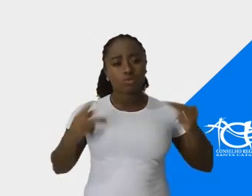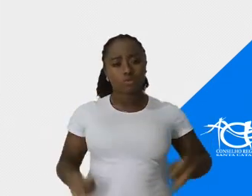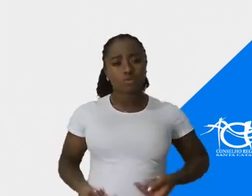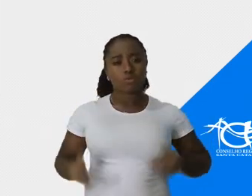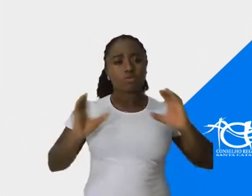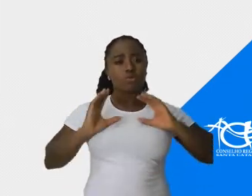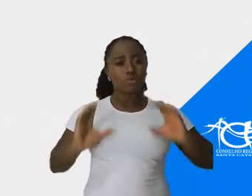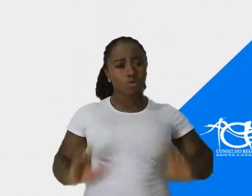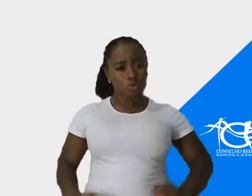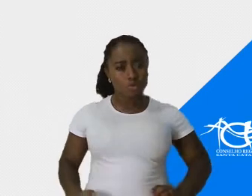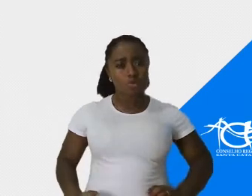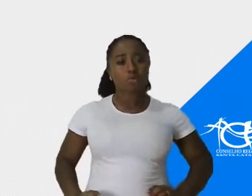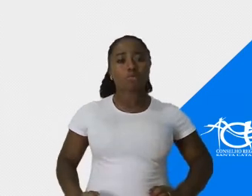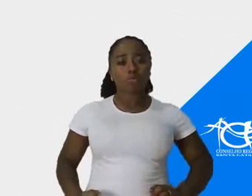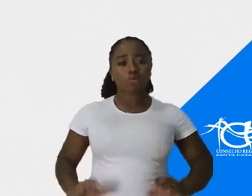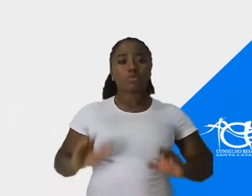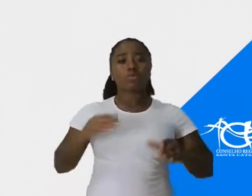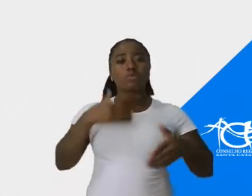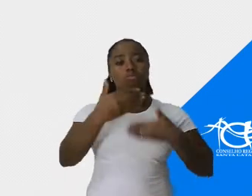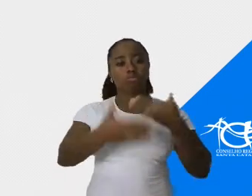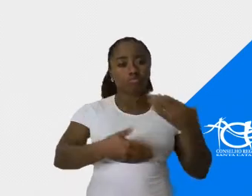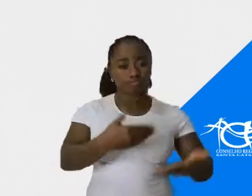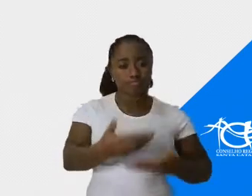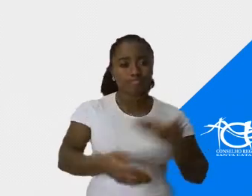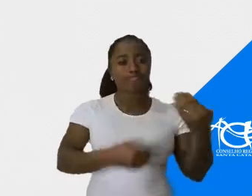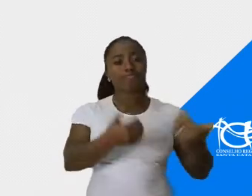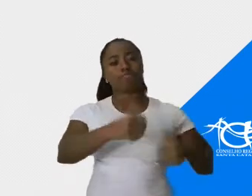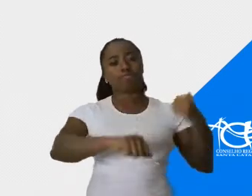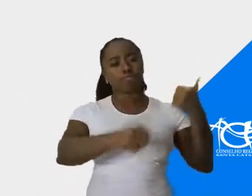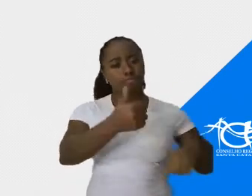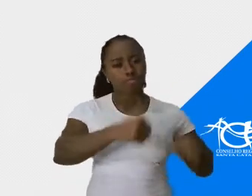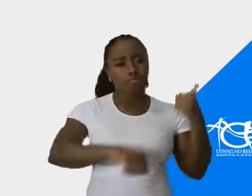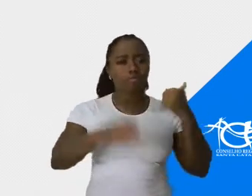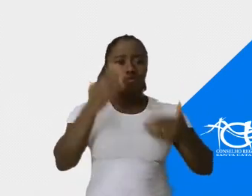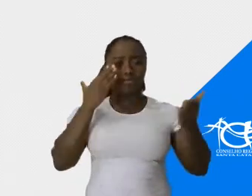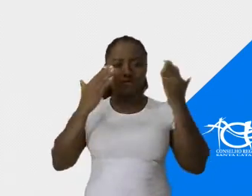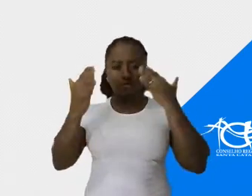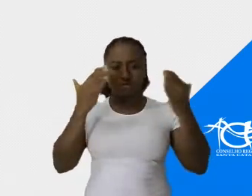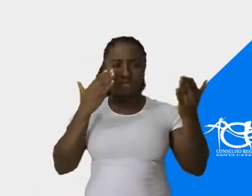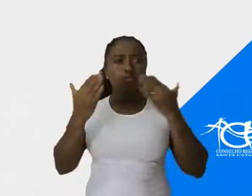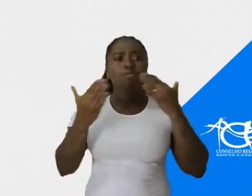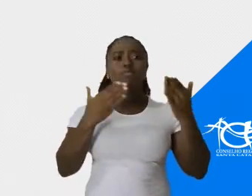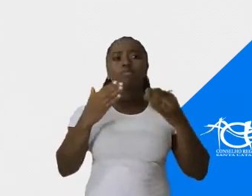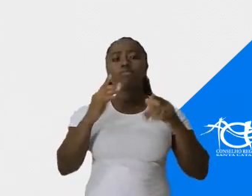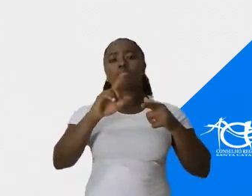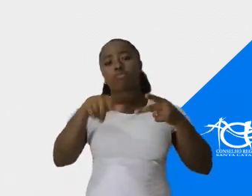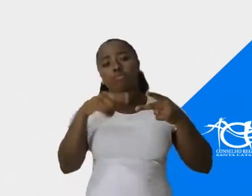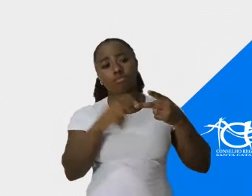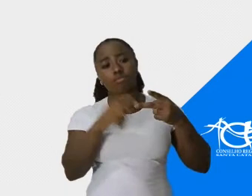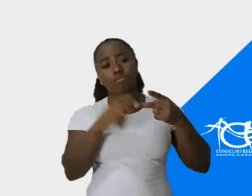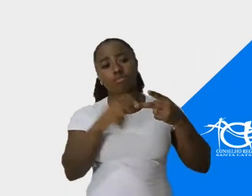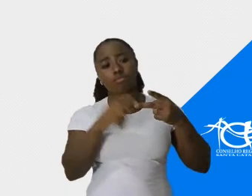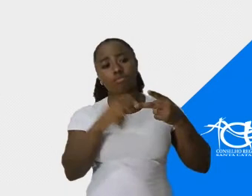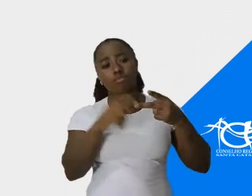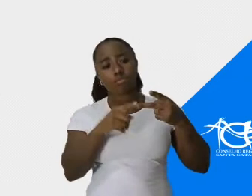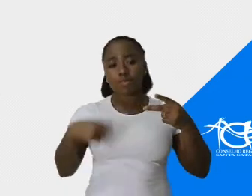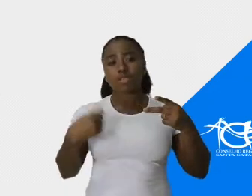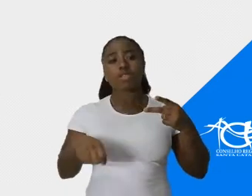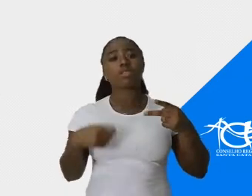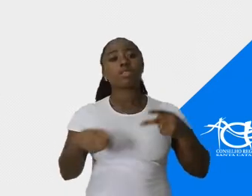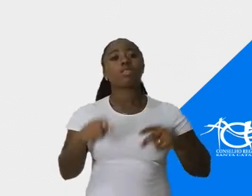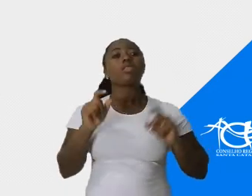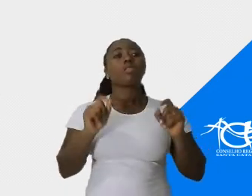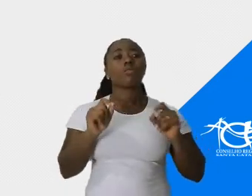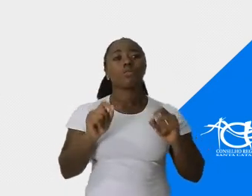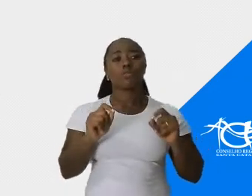processos psicológicos, um segundo ponto de ancoragem, portanto, é considerando que é necessário, portanto, ter elementos de investigação, avaliação